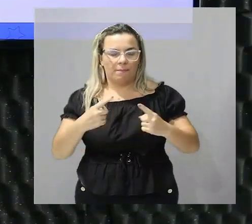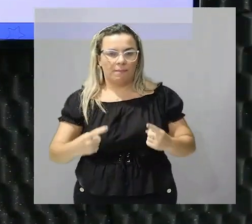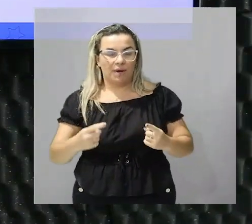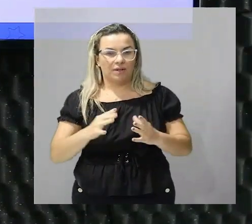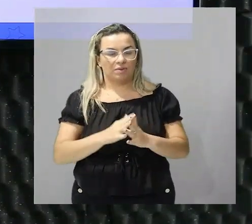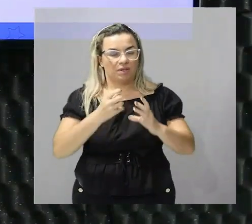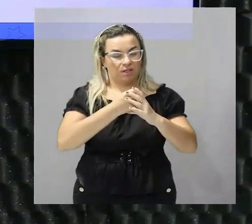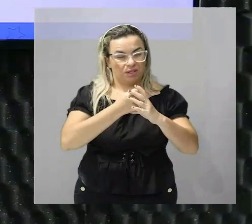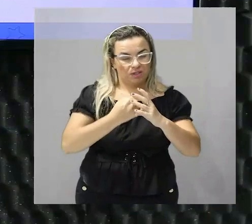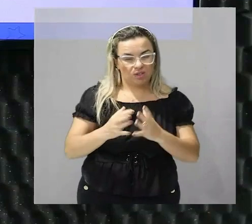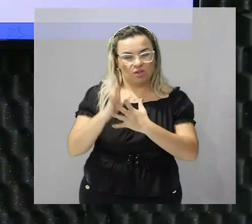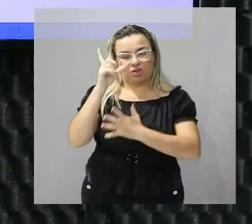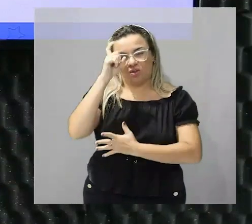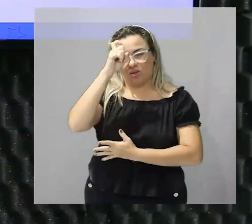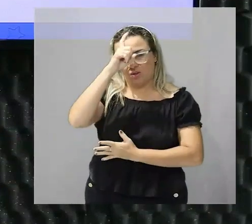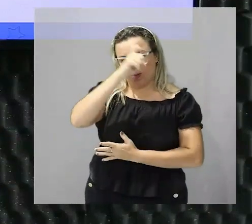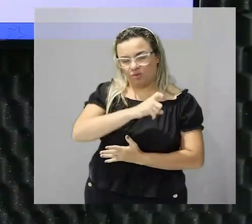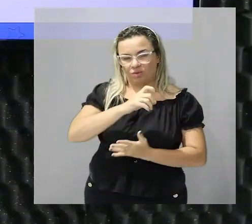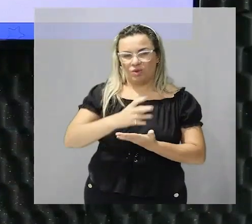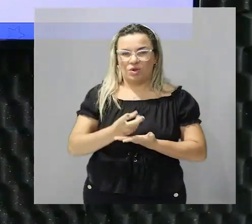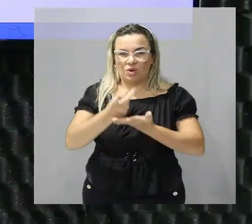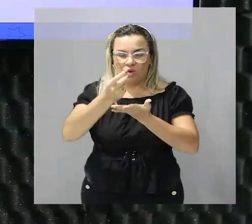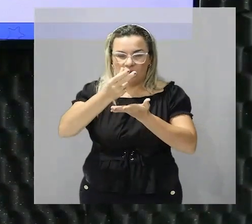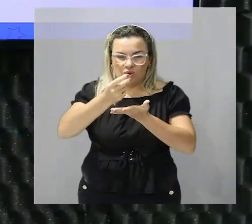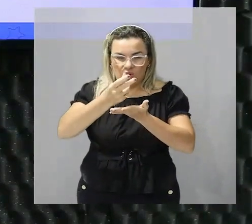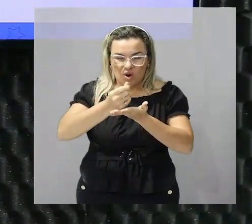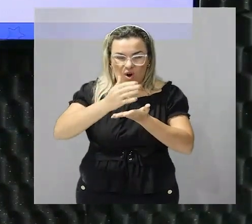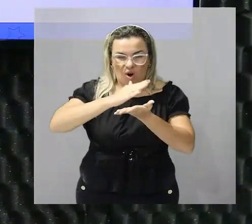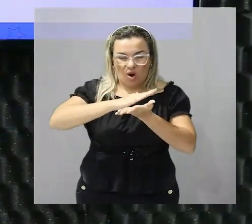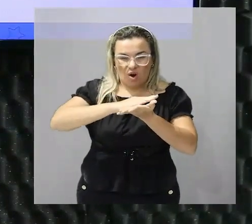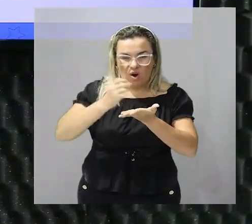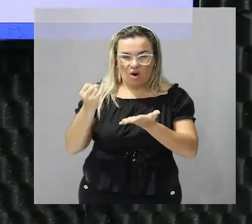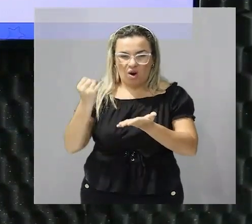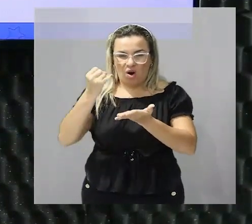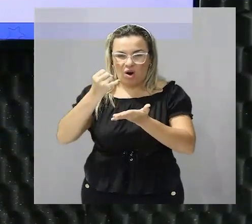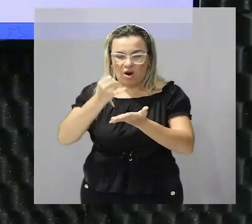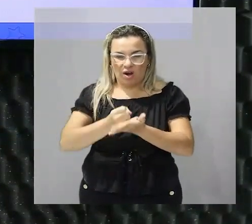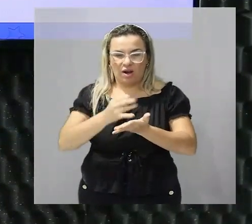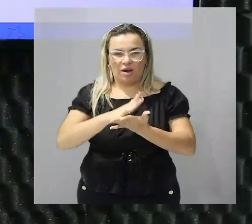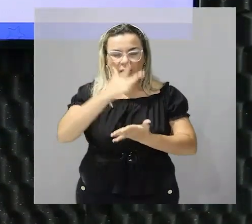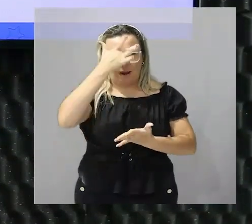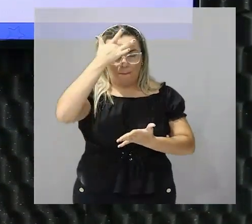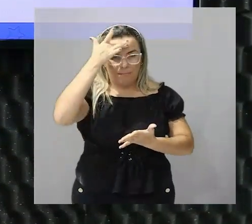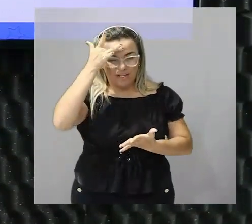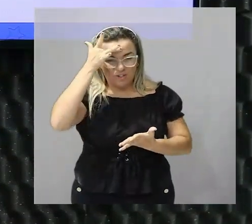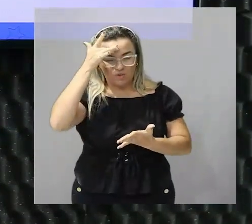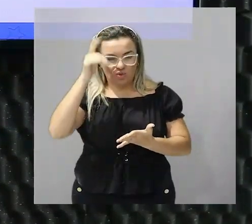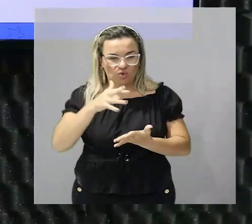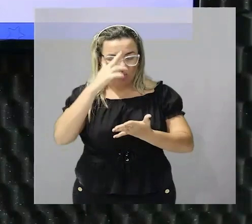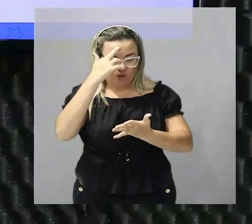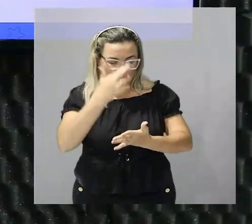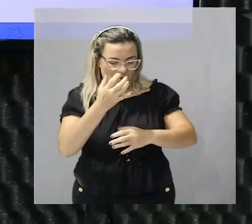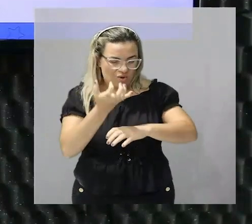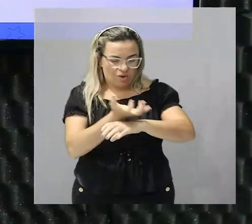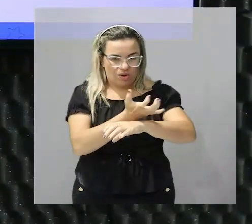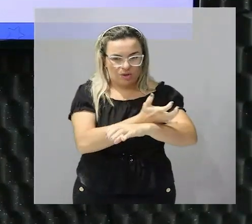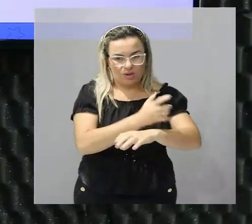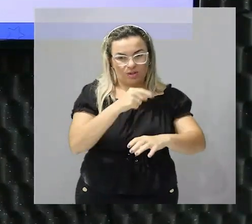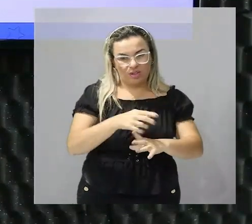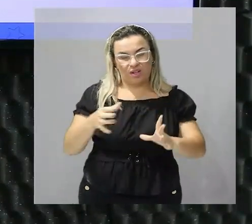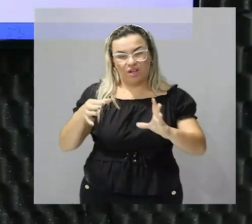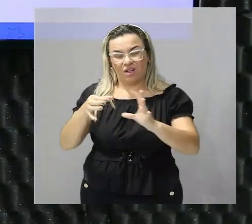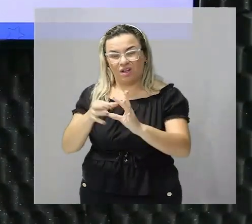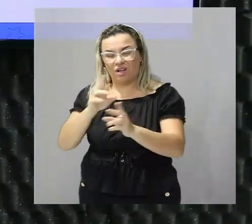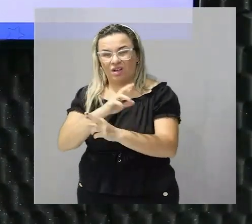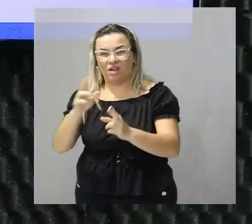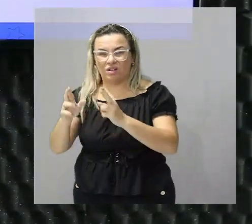esse avanço, o alto custo do imposto ao produtor associado ao baixo preço de